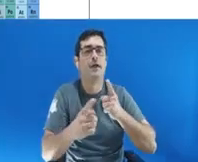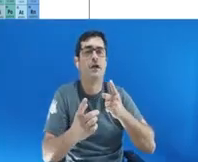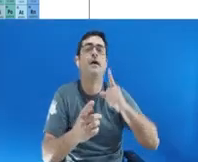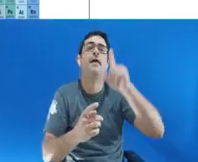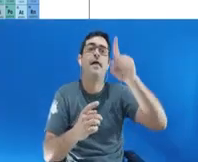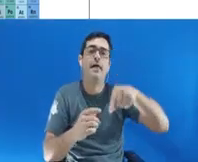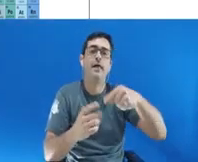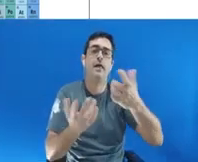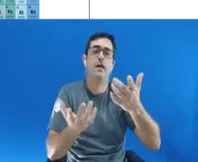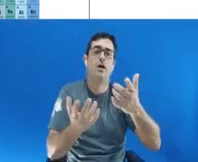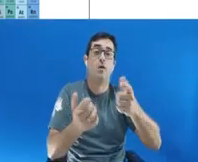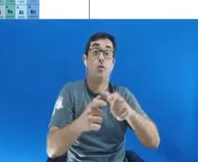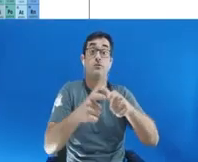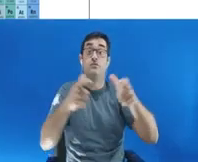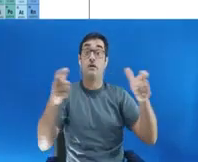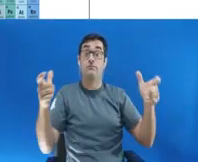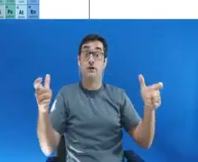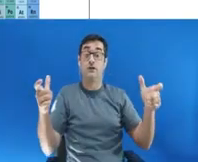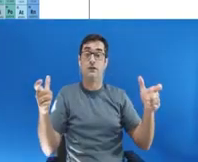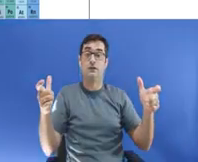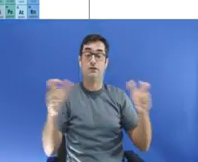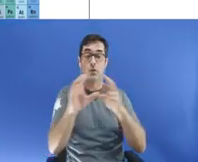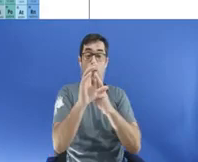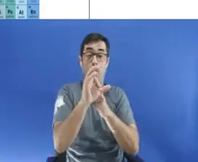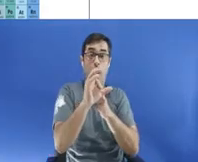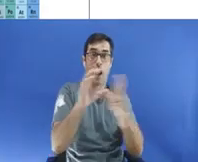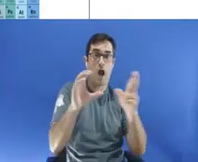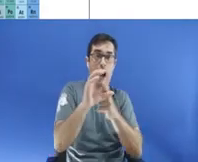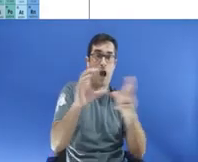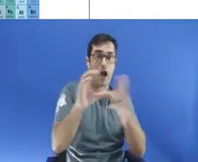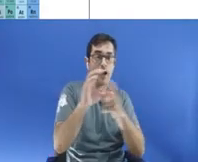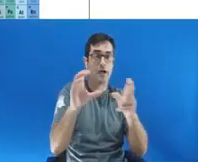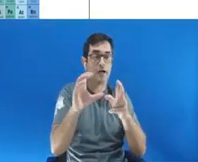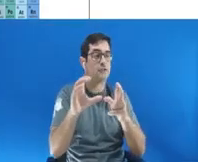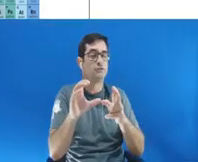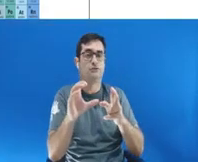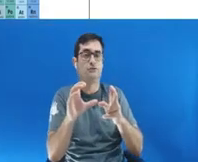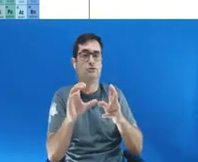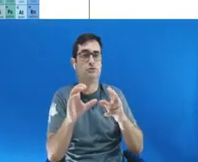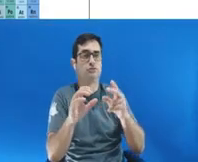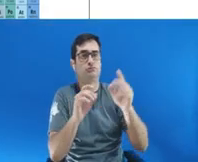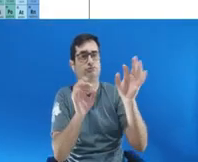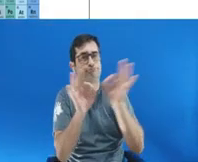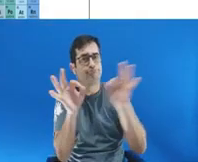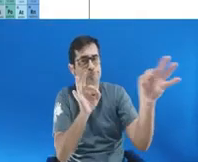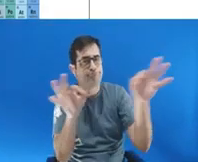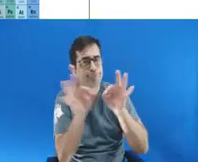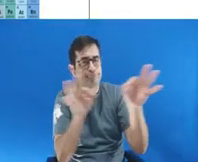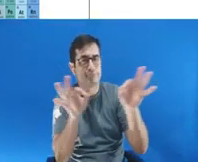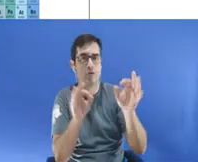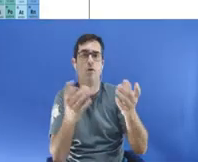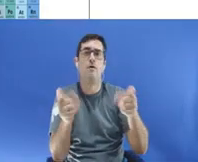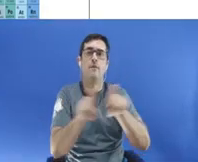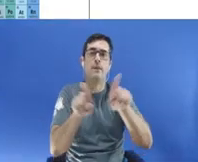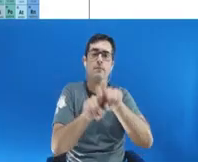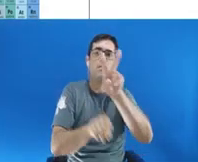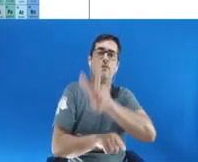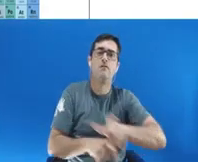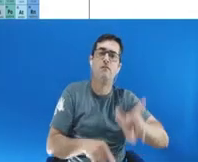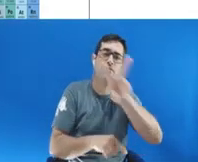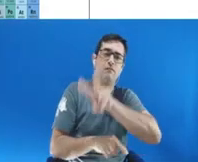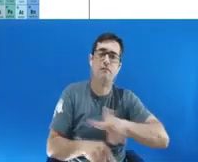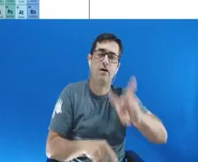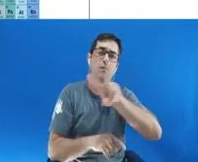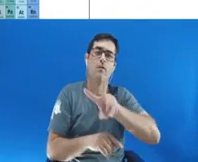tamanho, para o valor da energia de ionização de um elemento, justamente pela carga nuclear